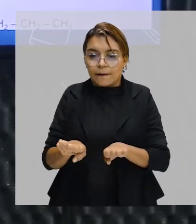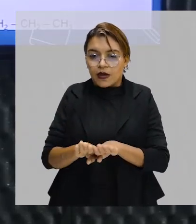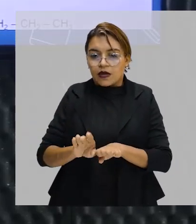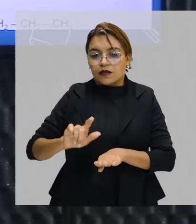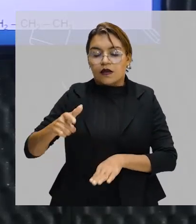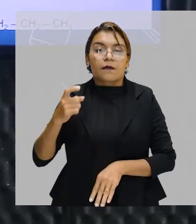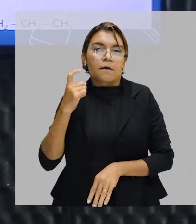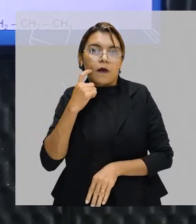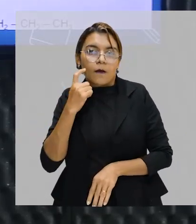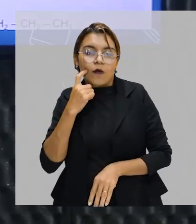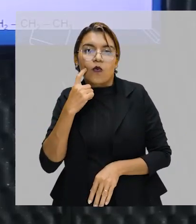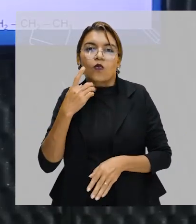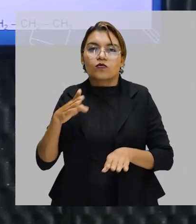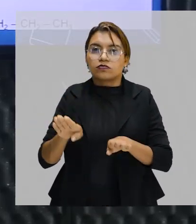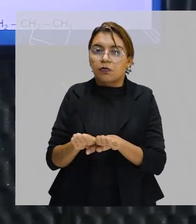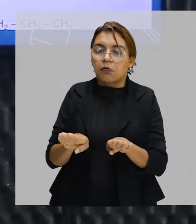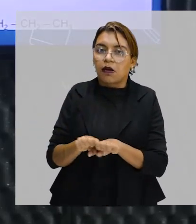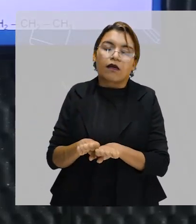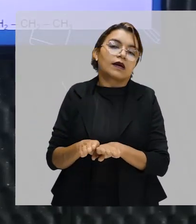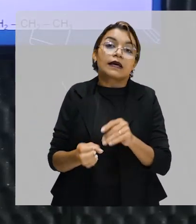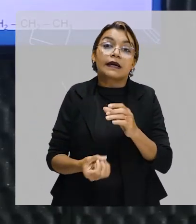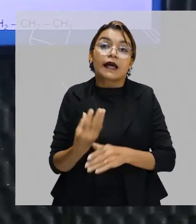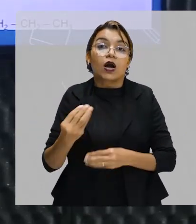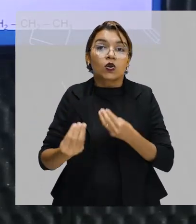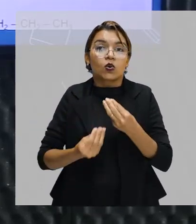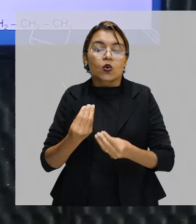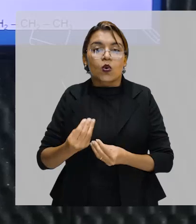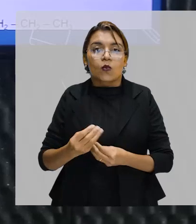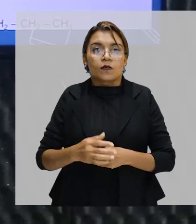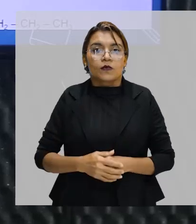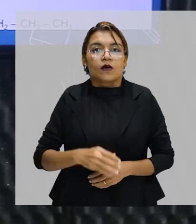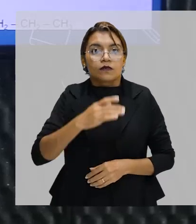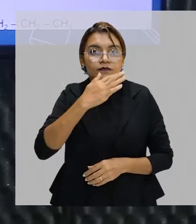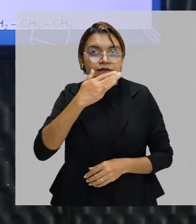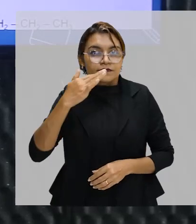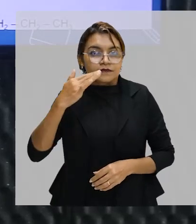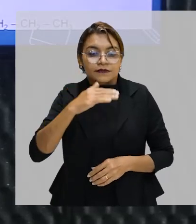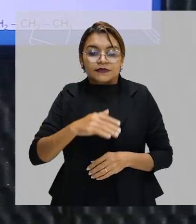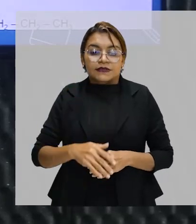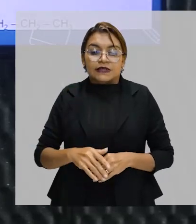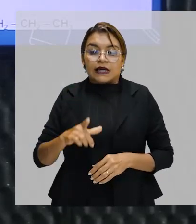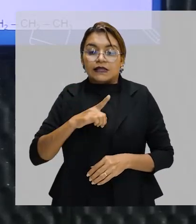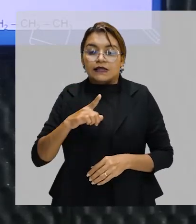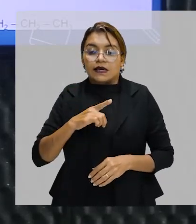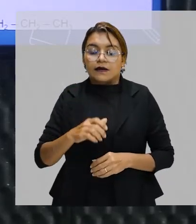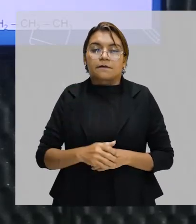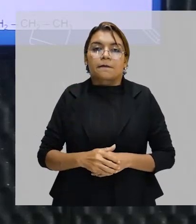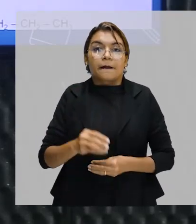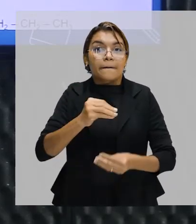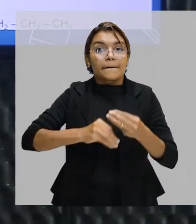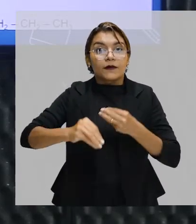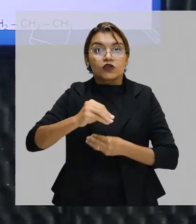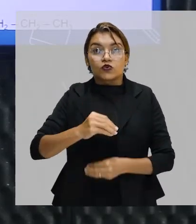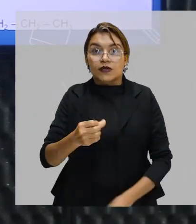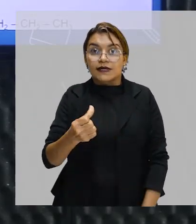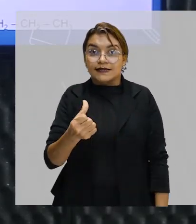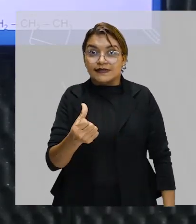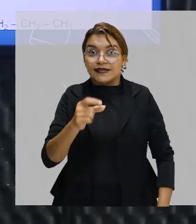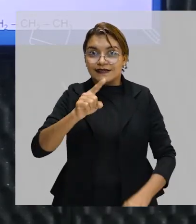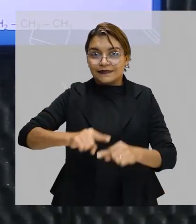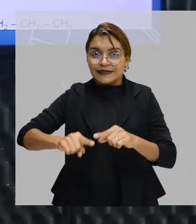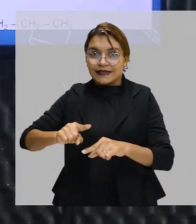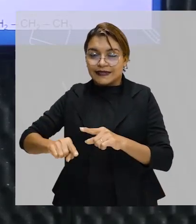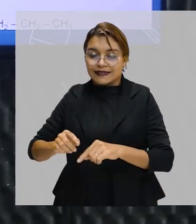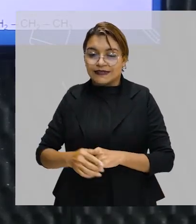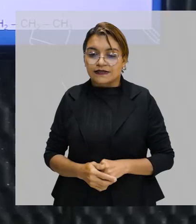entre outros, por meio da essência artificial de ananás, que é preparada apenas com a mistura de 6 compostos.